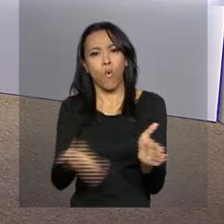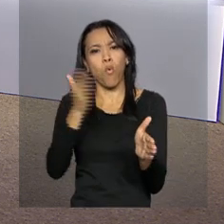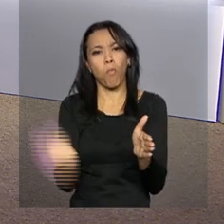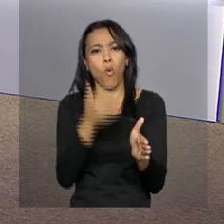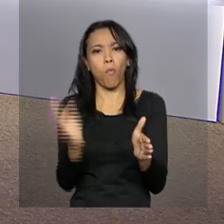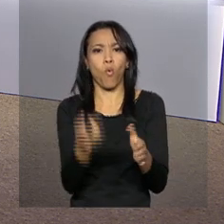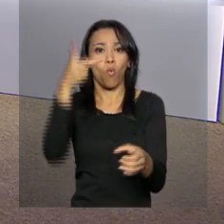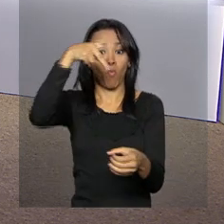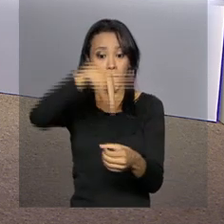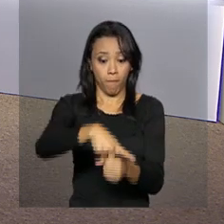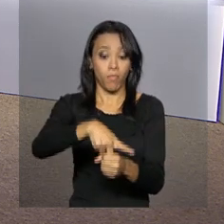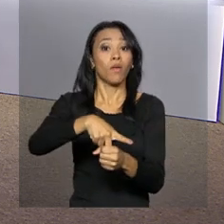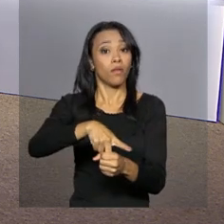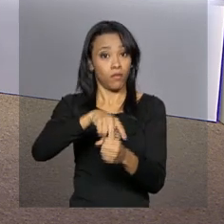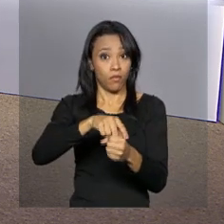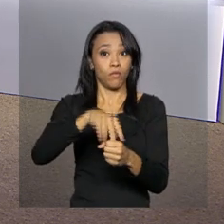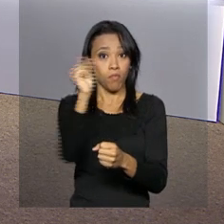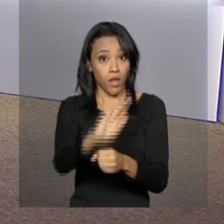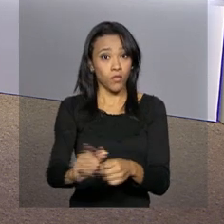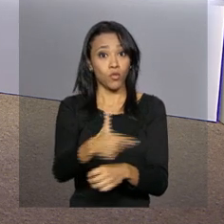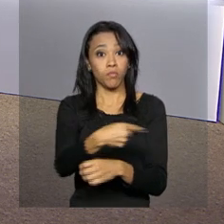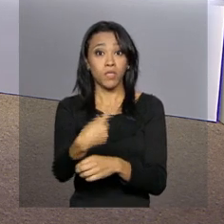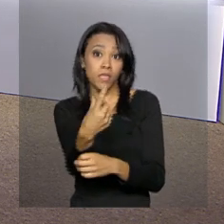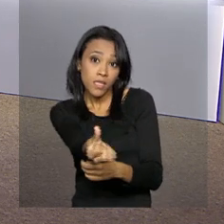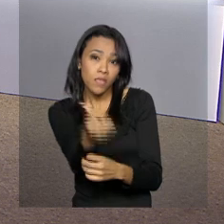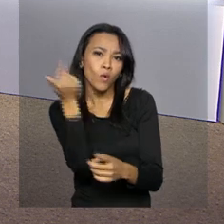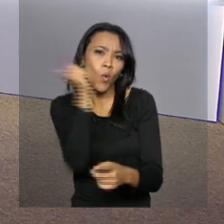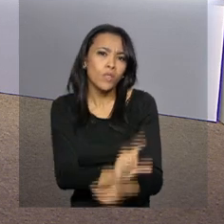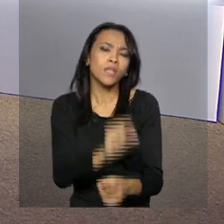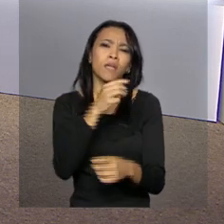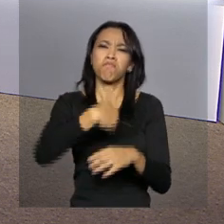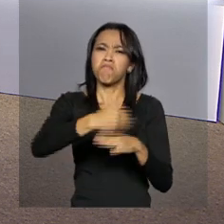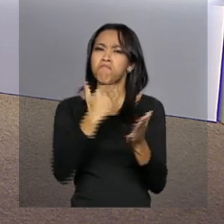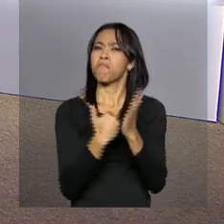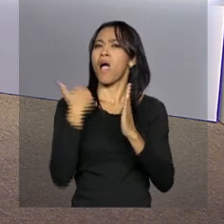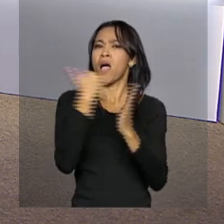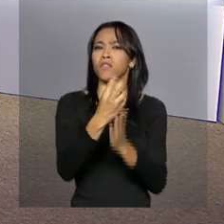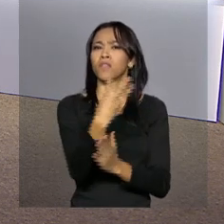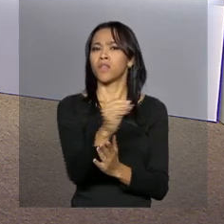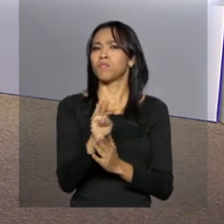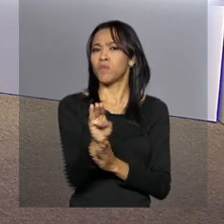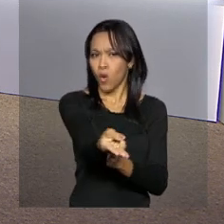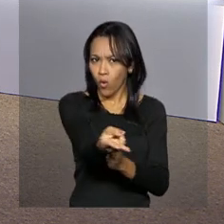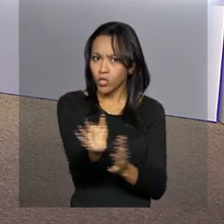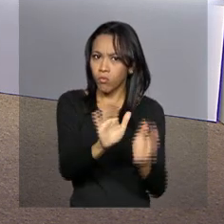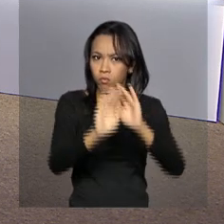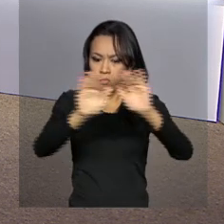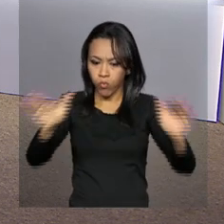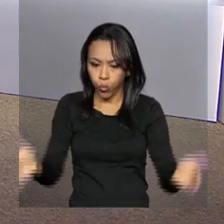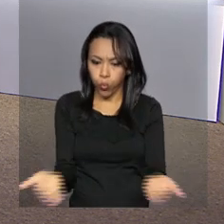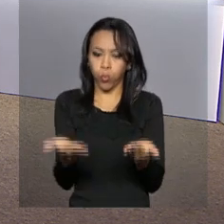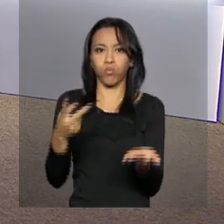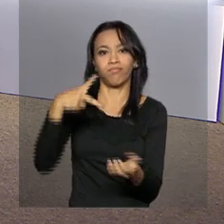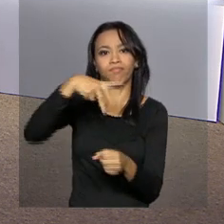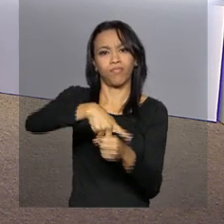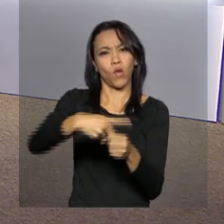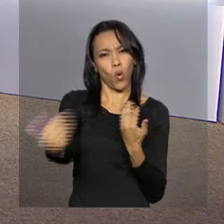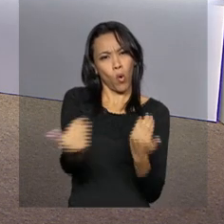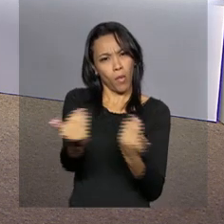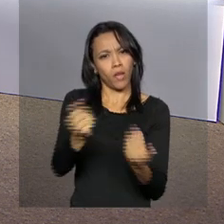petróleo do Brasil em 2016 Deva alcançar mais de 3 milhões de Barris diários número maior do que em